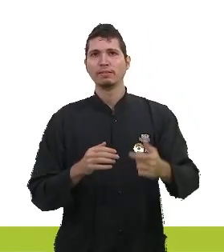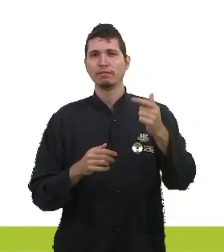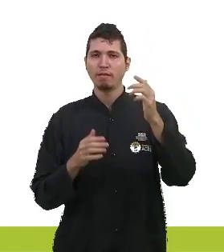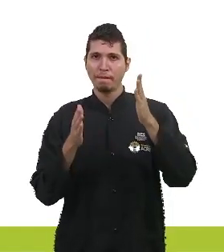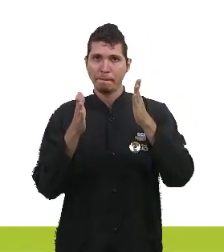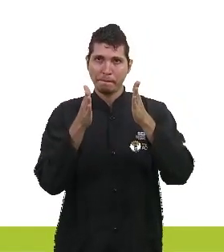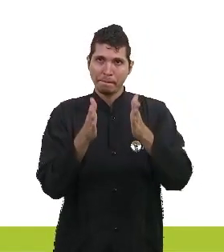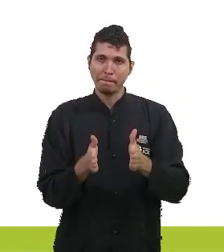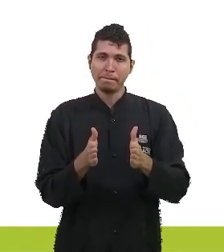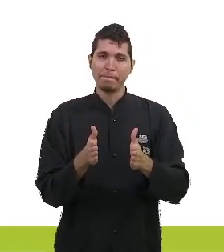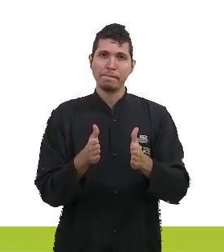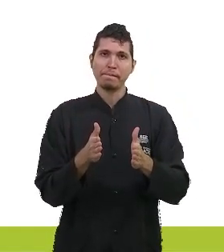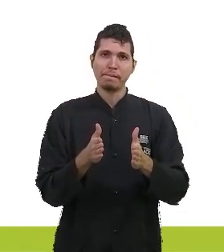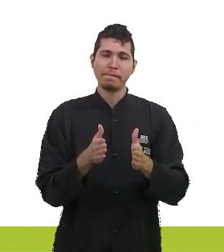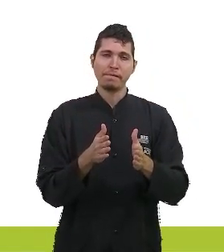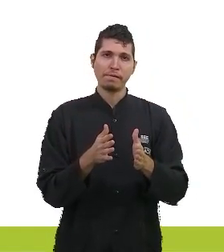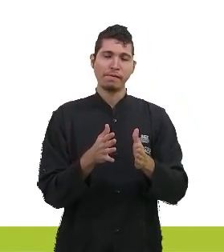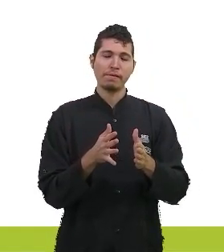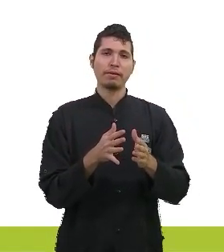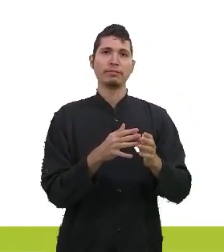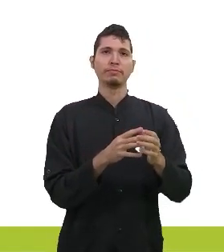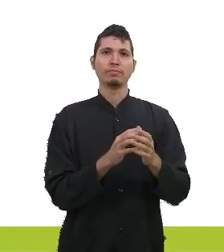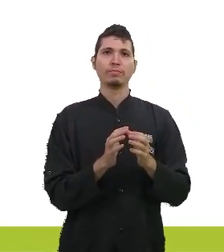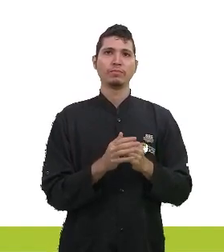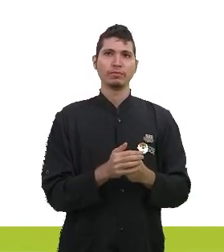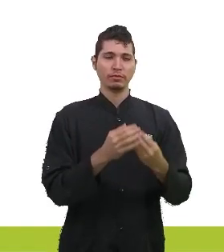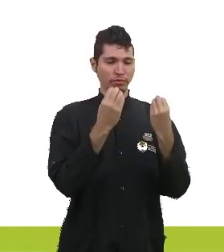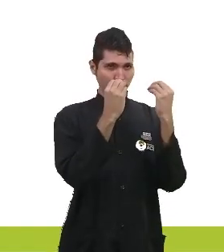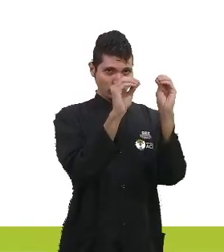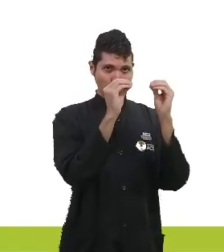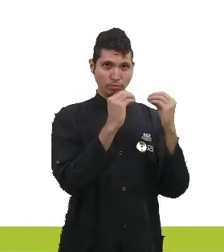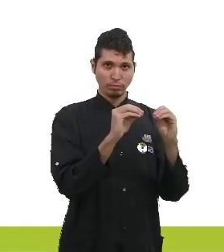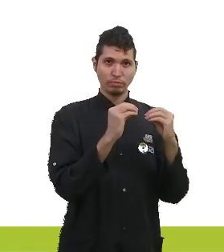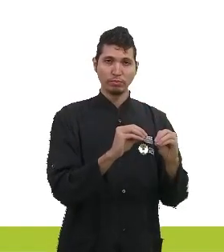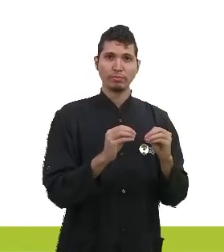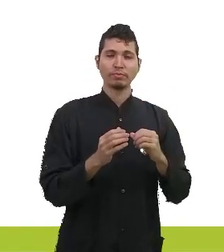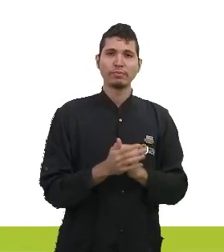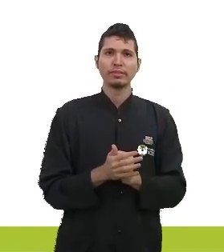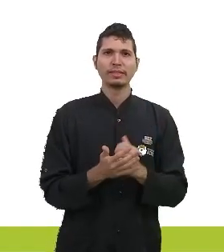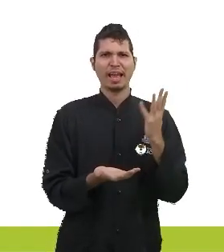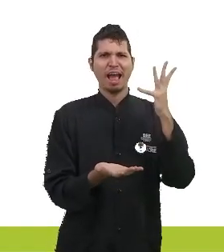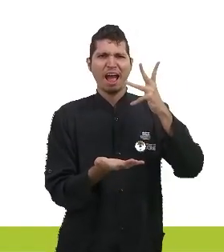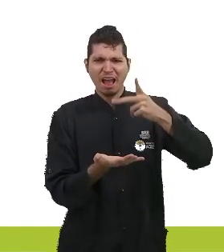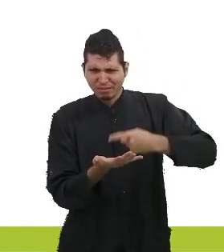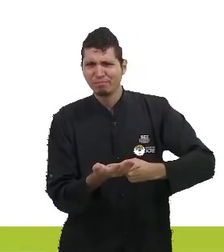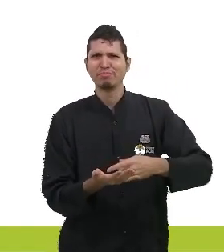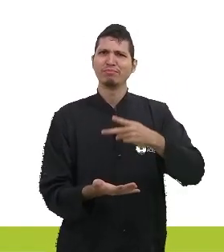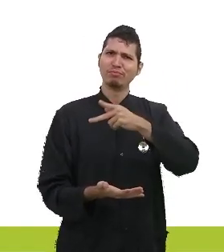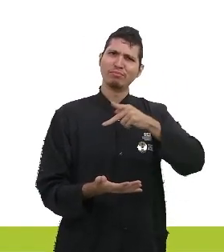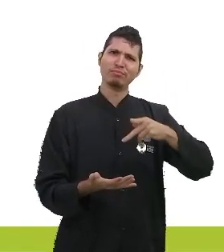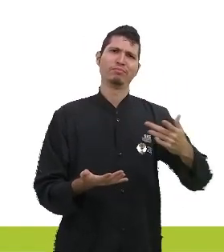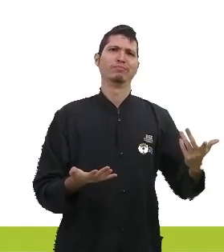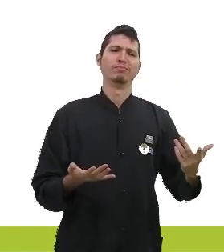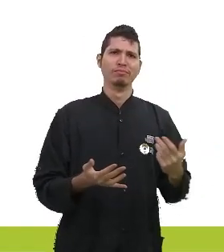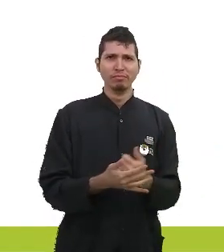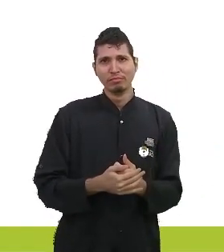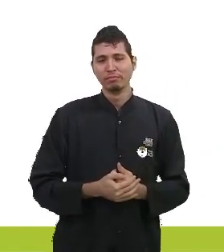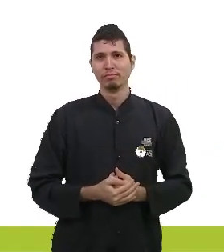tarefas e coloque elas no seu segmento. Aí, professor, está muito abstrato. Relaxa que a gente vai fazer na prática já